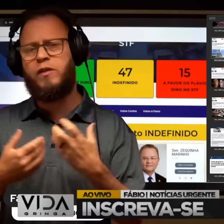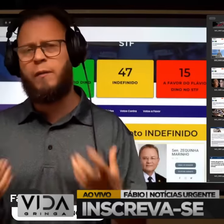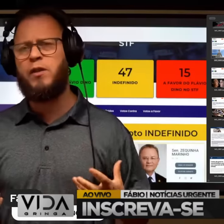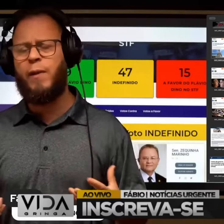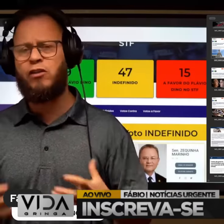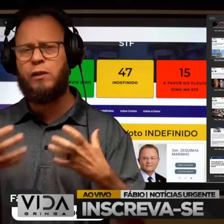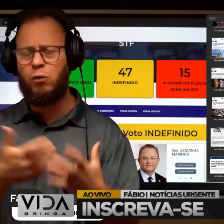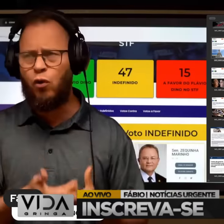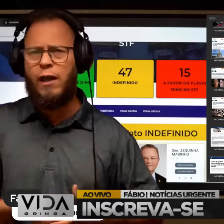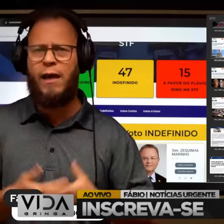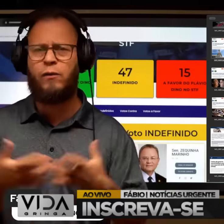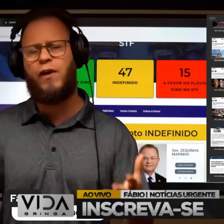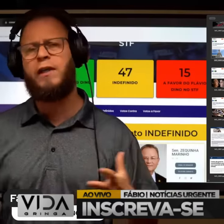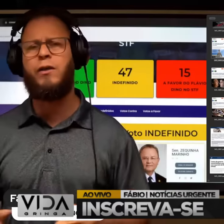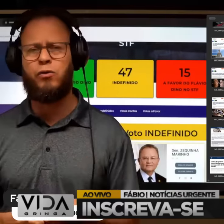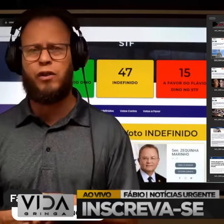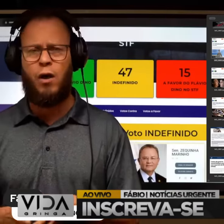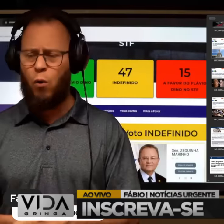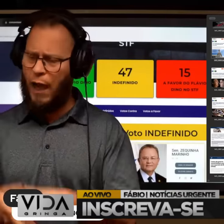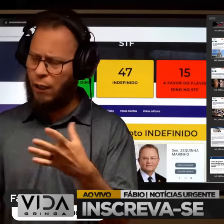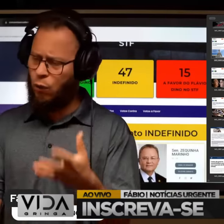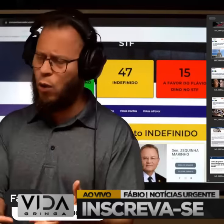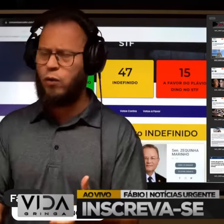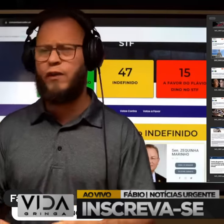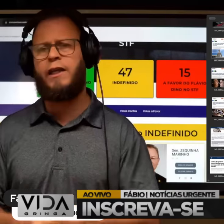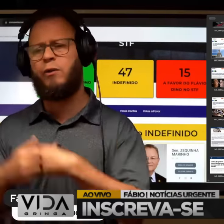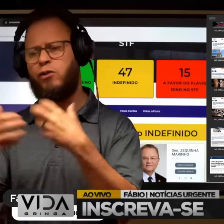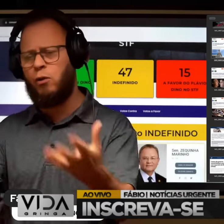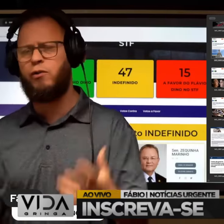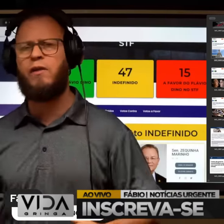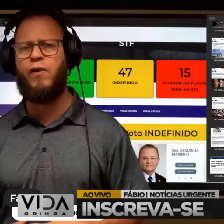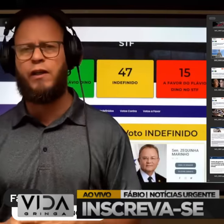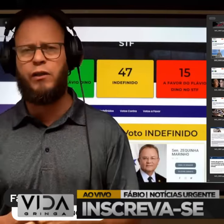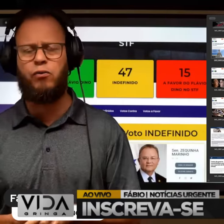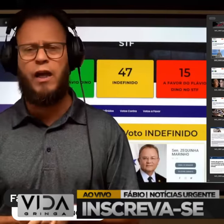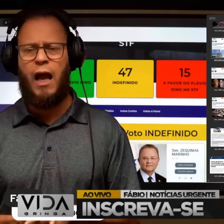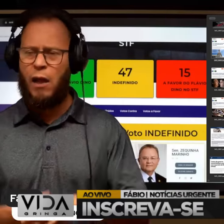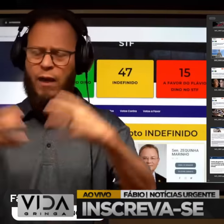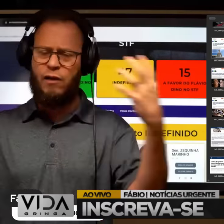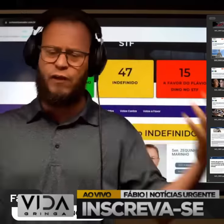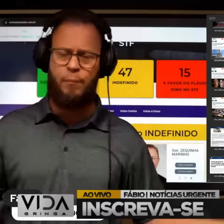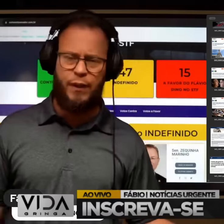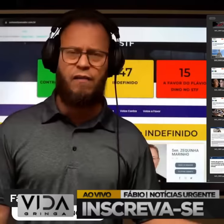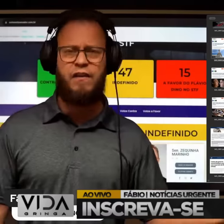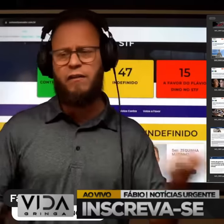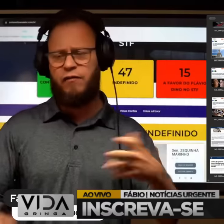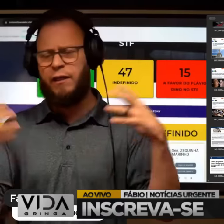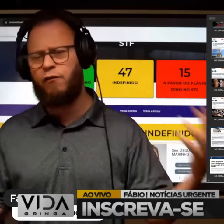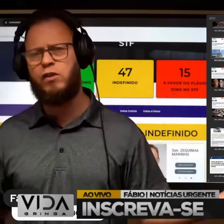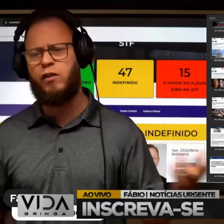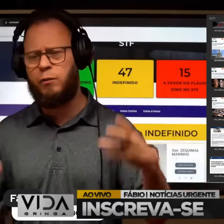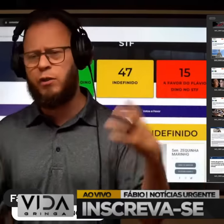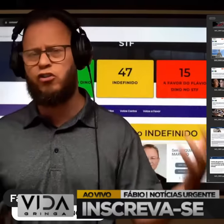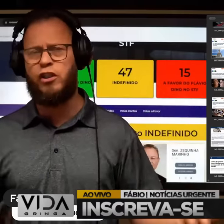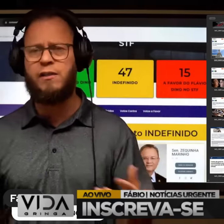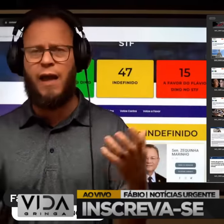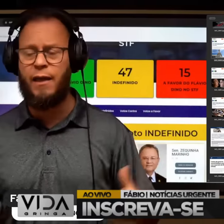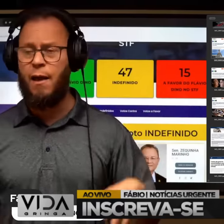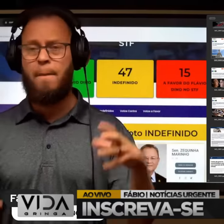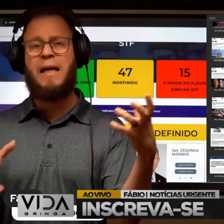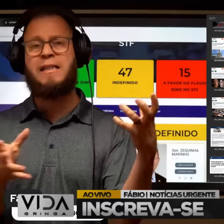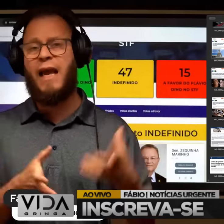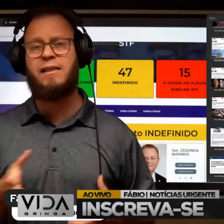eu simplesmente não tolero fake news. O cara coloca o fake news, eu digo que é fake news. Aí o cara fica pé da vida, fica nervosinho, me xinga e